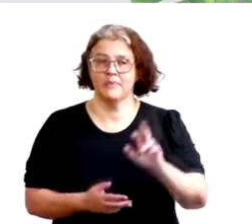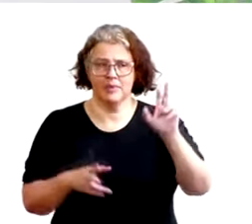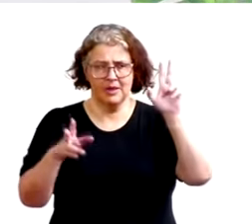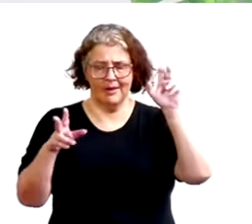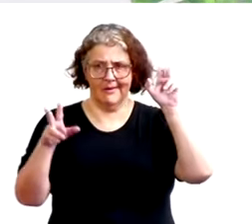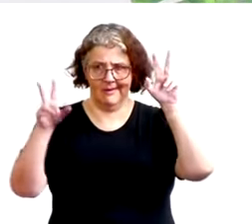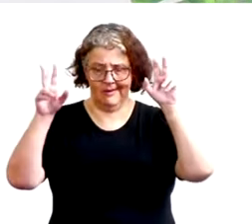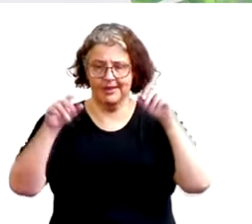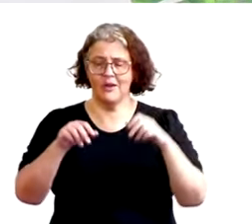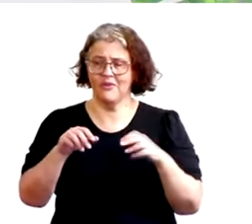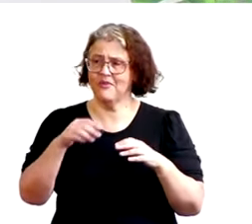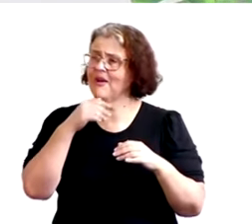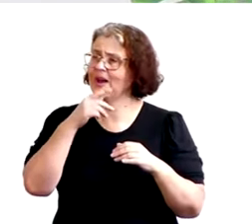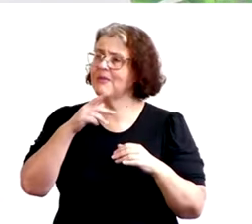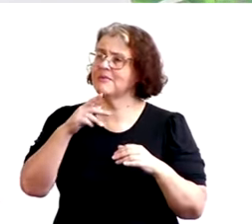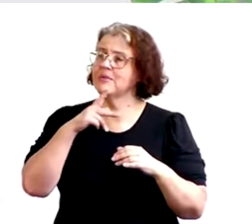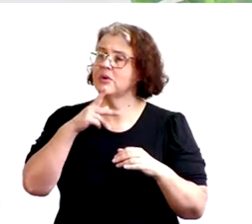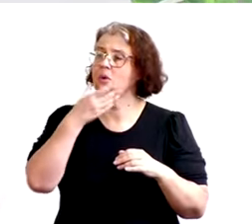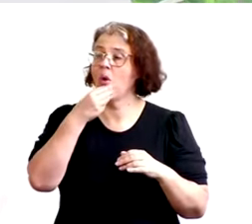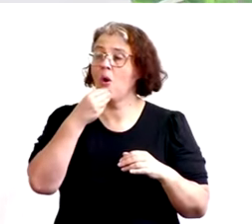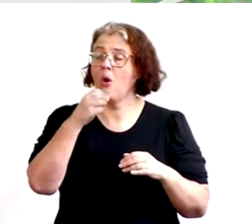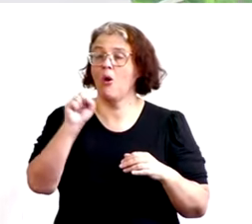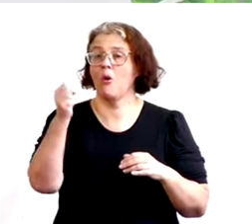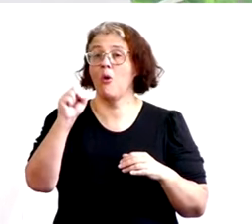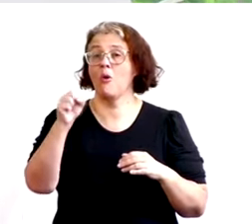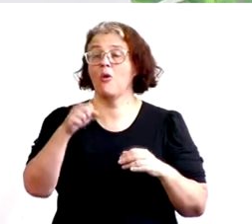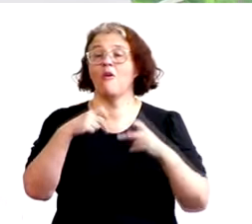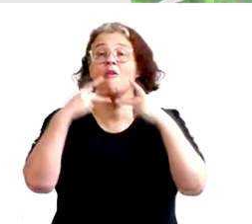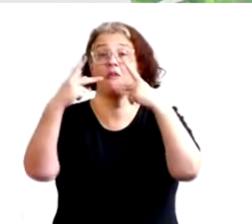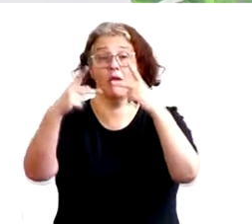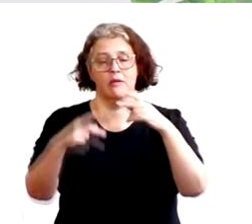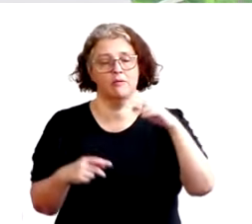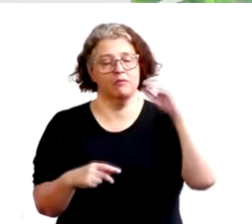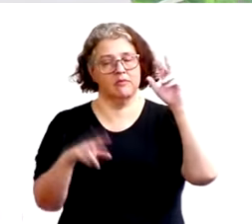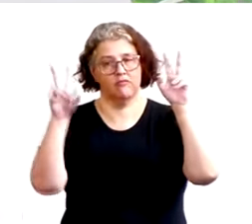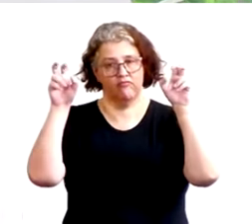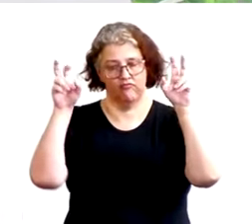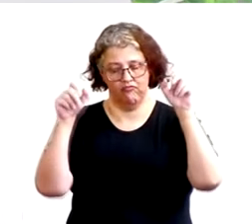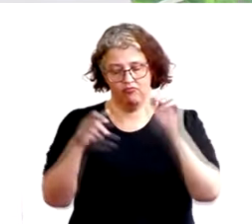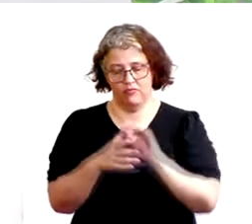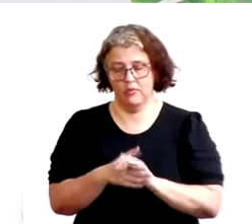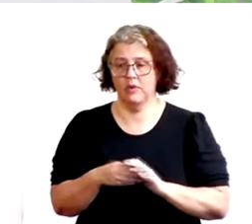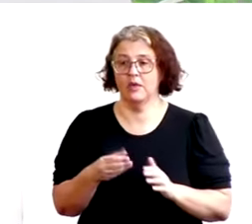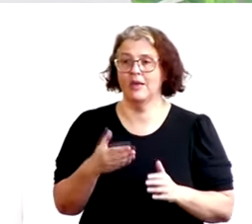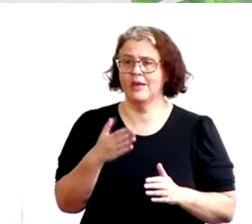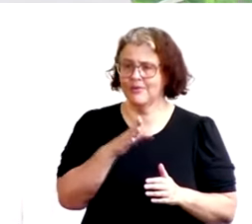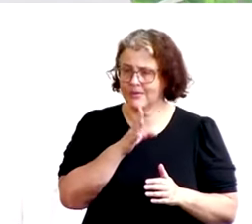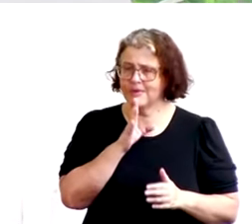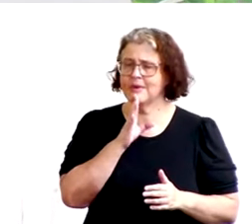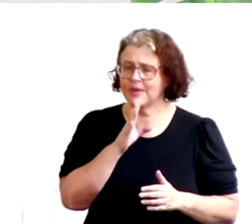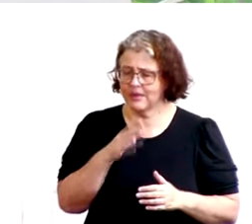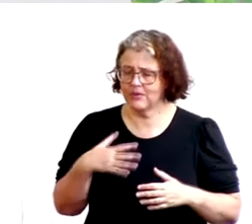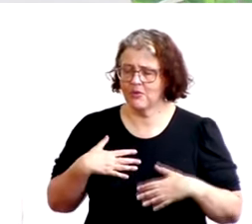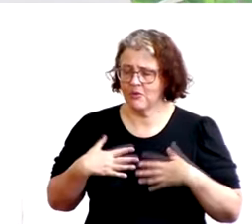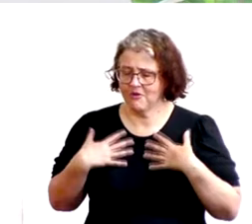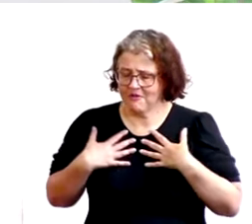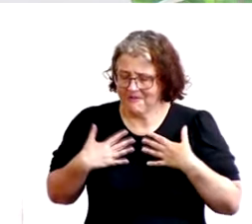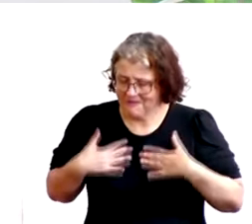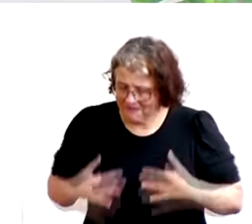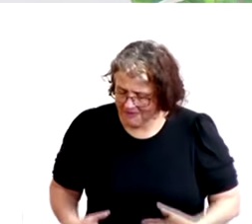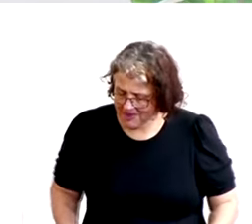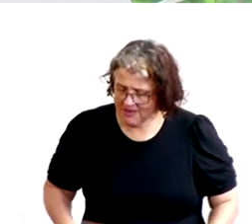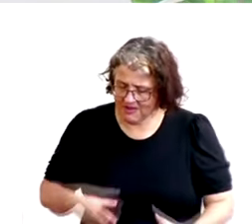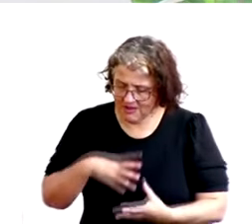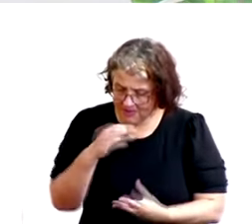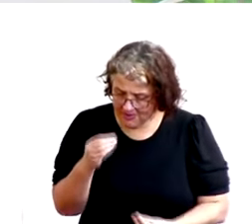Alguns de nós sabemos o que significa ser tanto física quanto espiritualmente ser